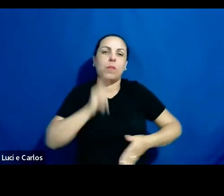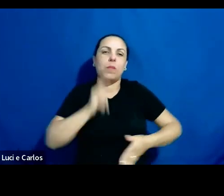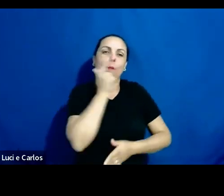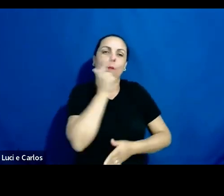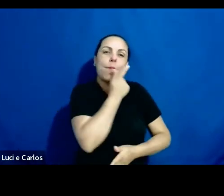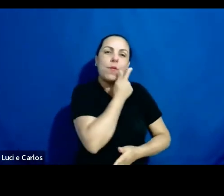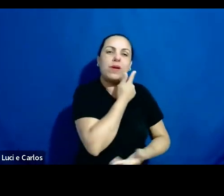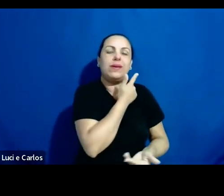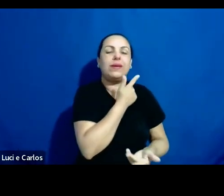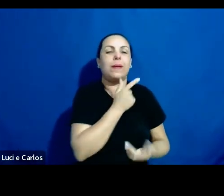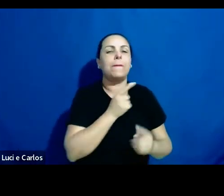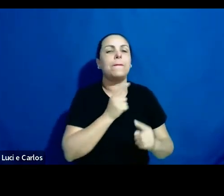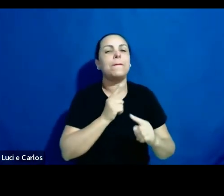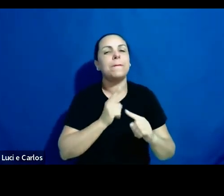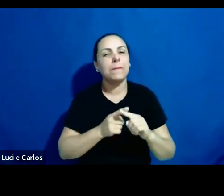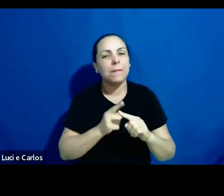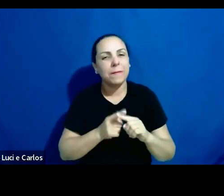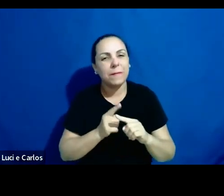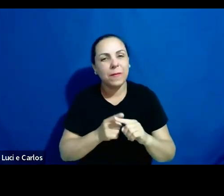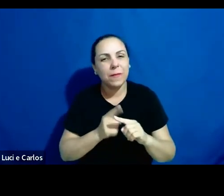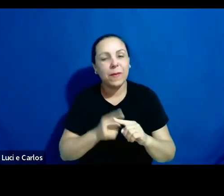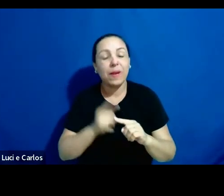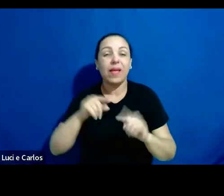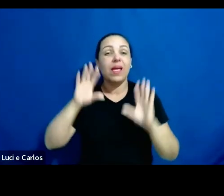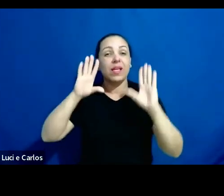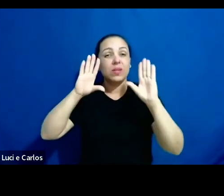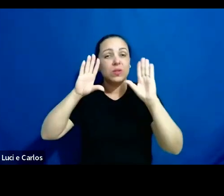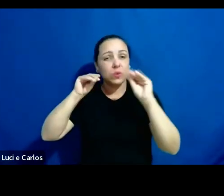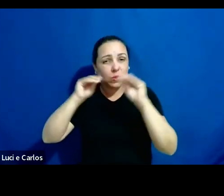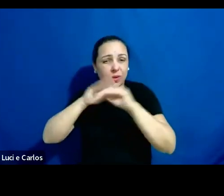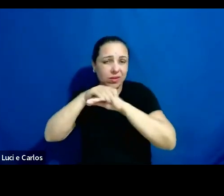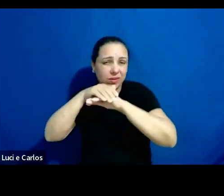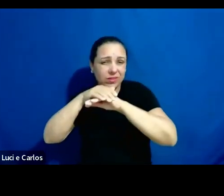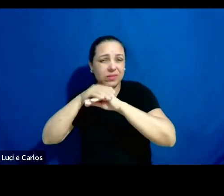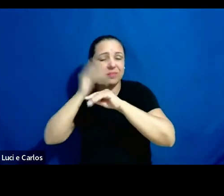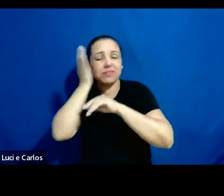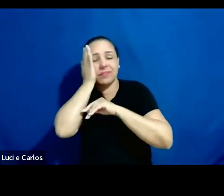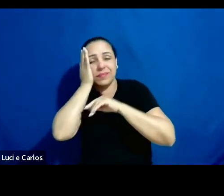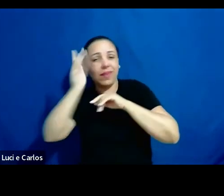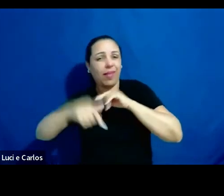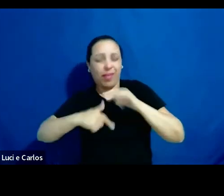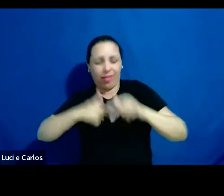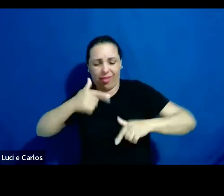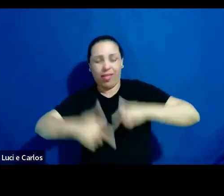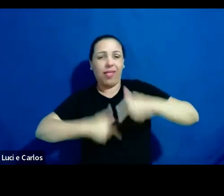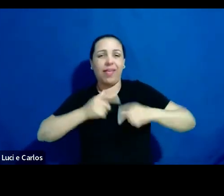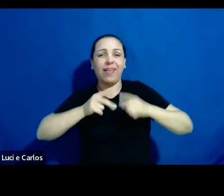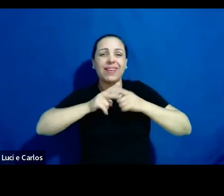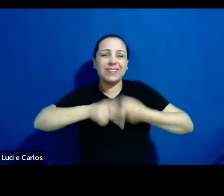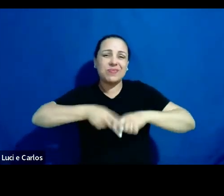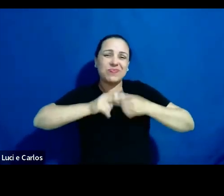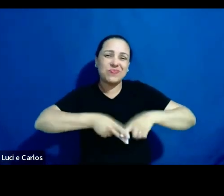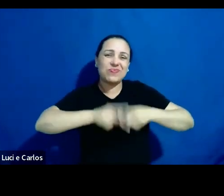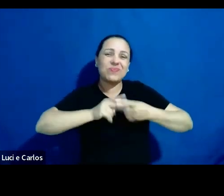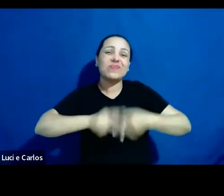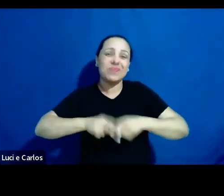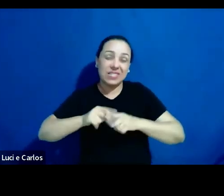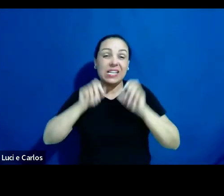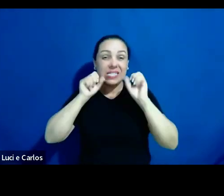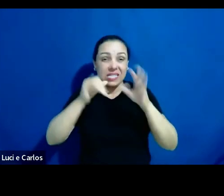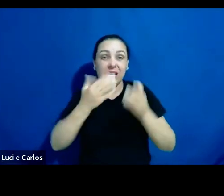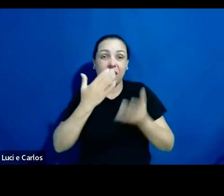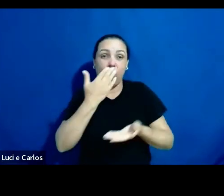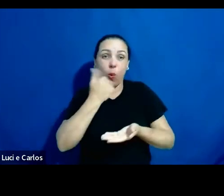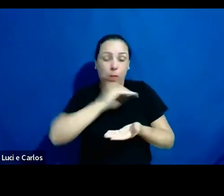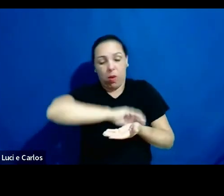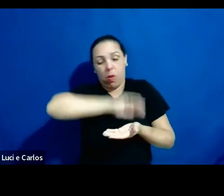máxima? De manhã come como um rei, como uma rainha, a rocha. Meio-dia como um príncipe e como